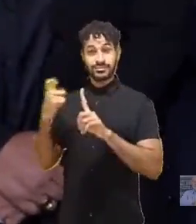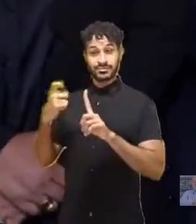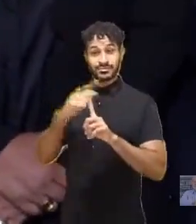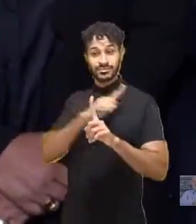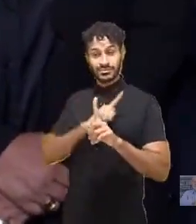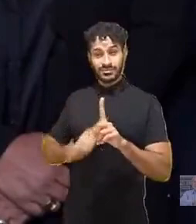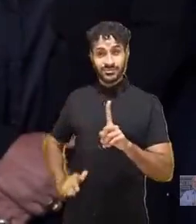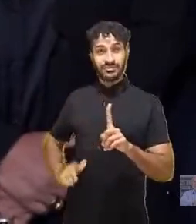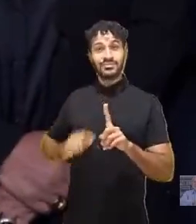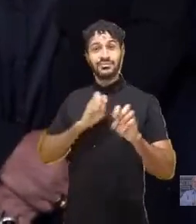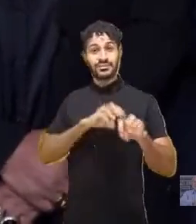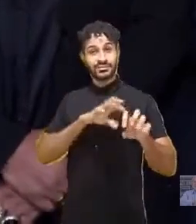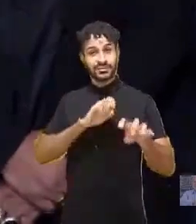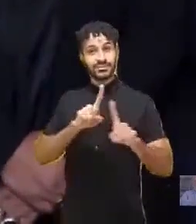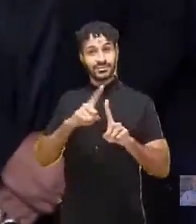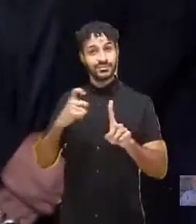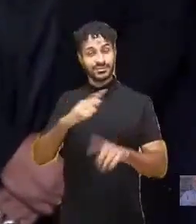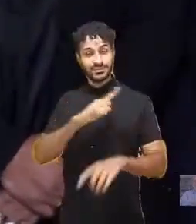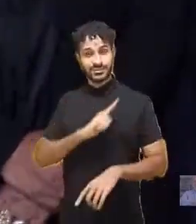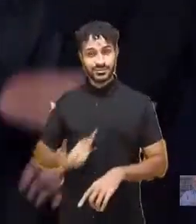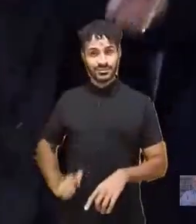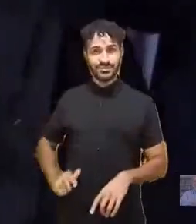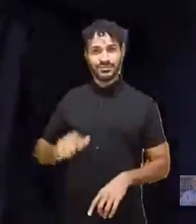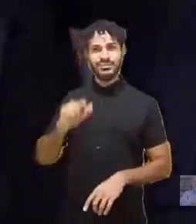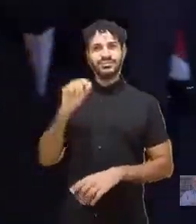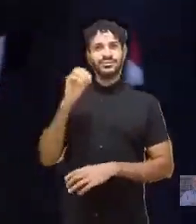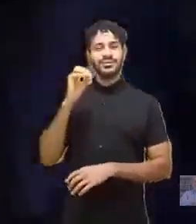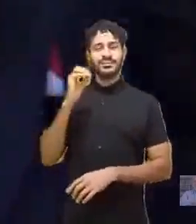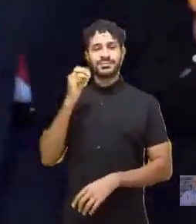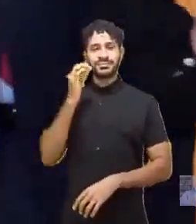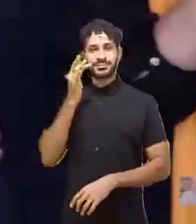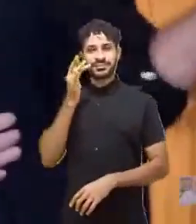e governador do Ceará Camilo Santana